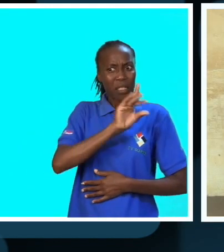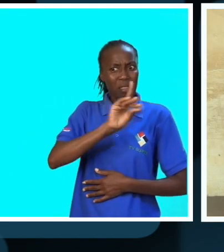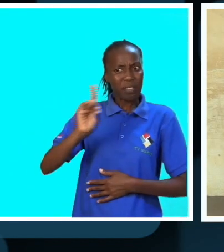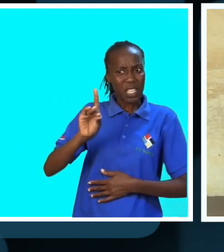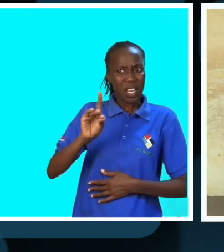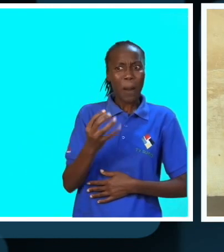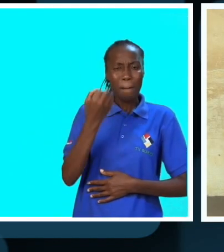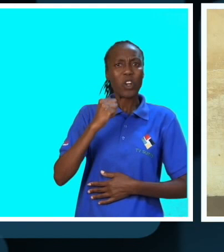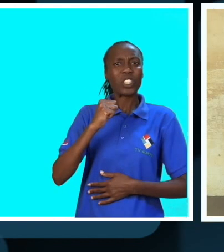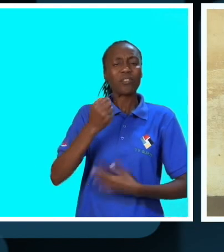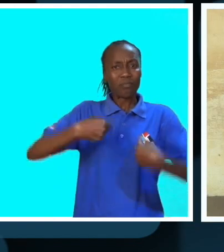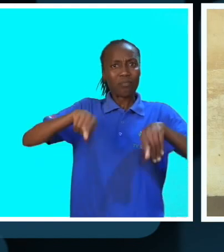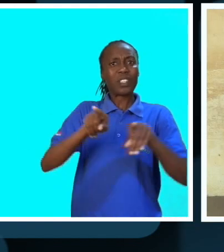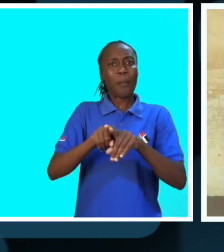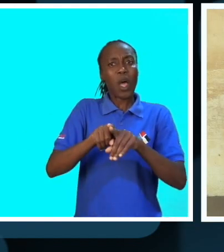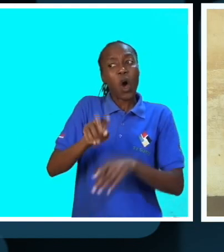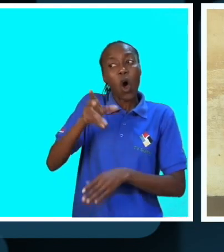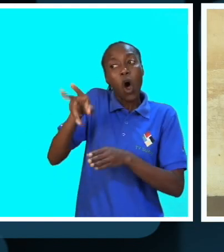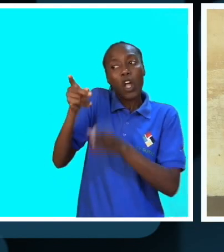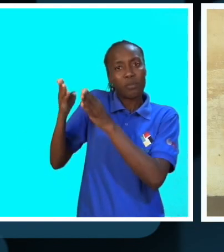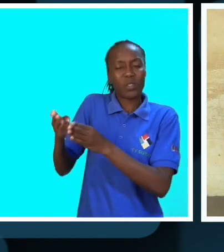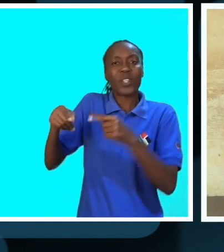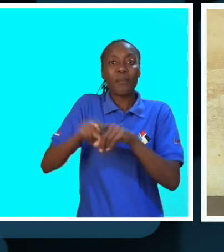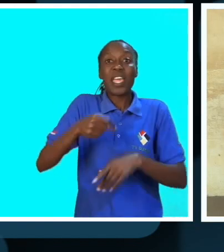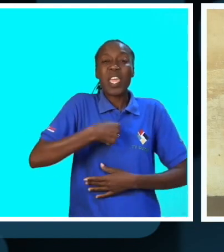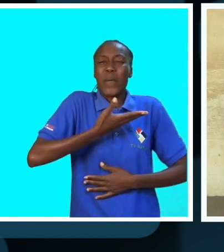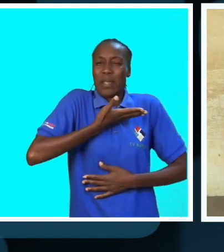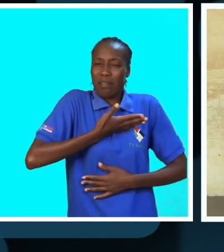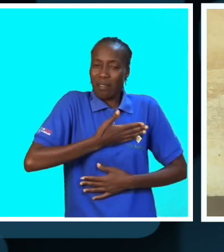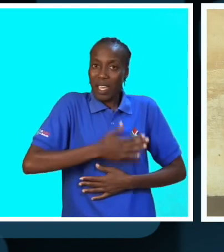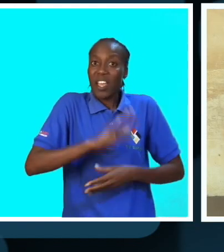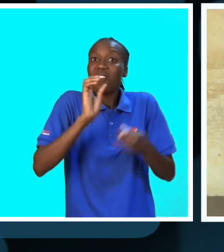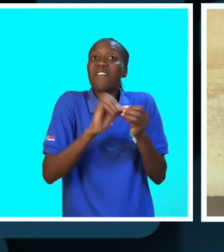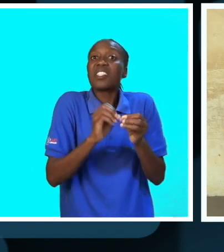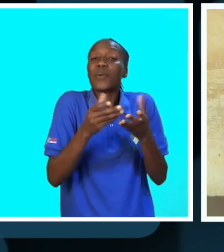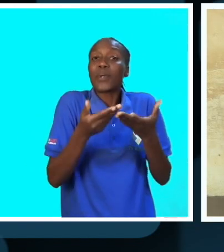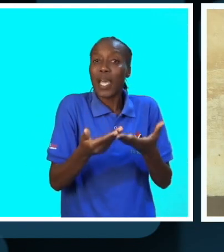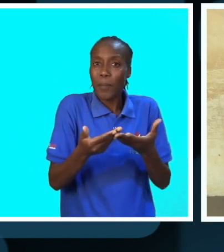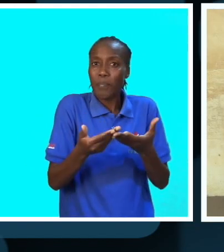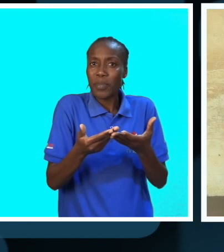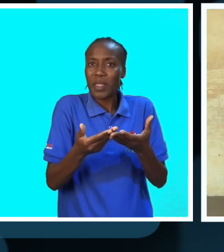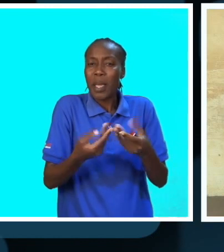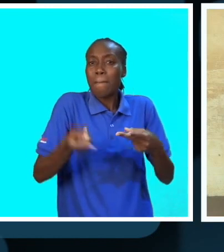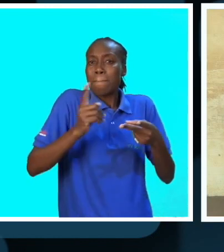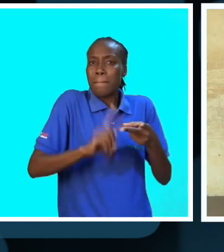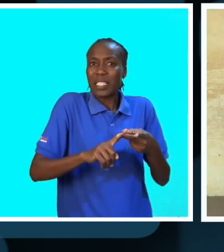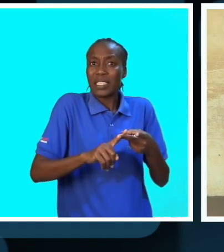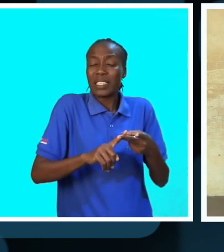então vem os outros, é para aquele deficiente, então vão informando também os outros. Agora, o que eu queria muito